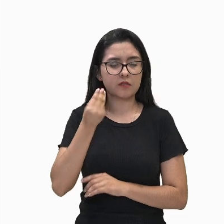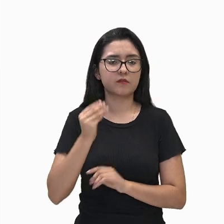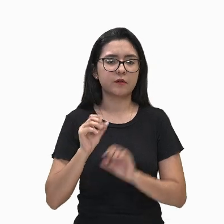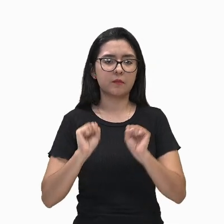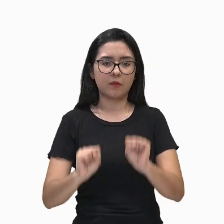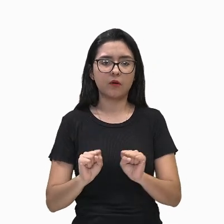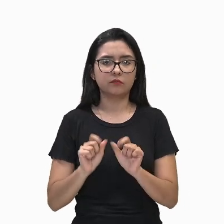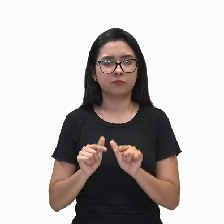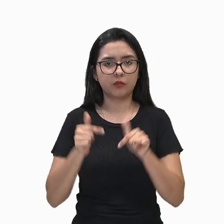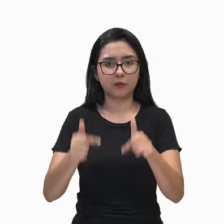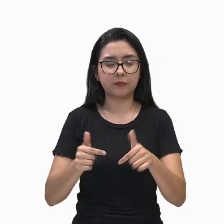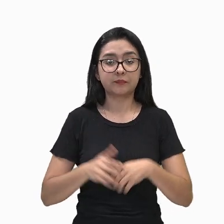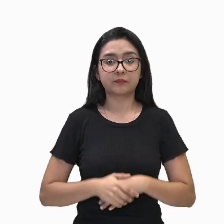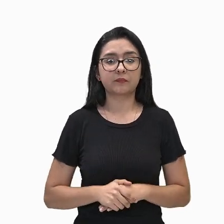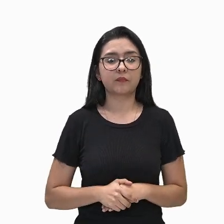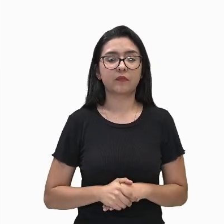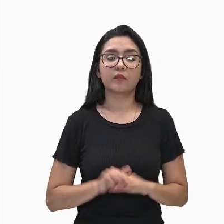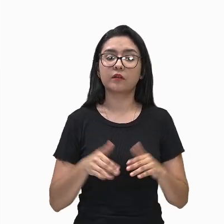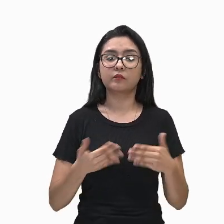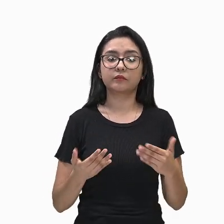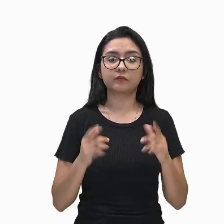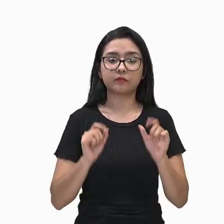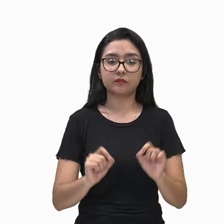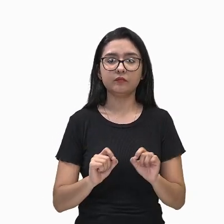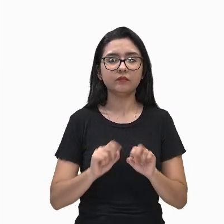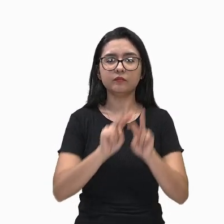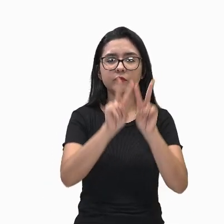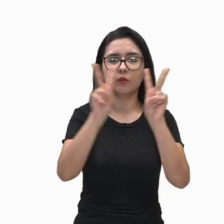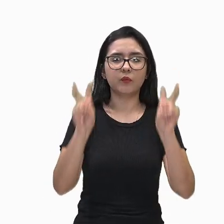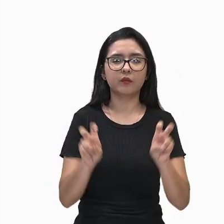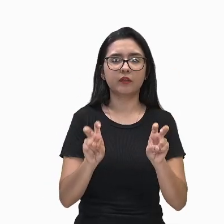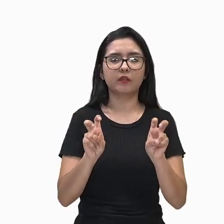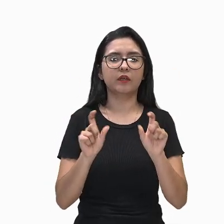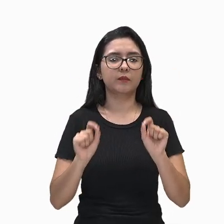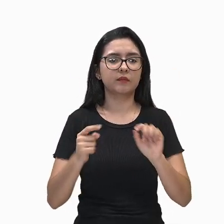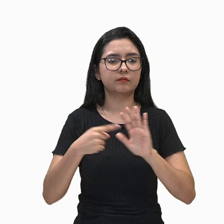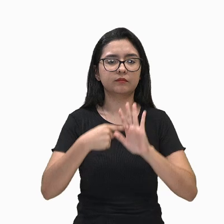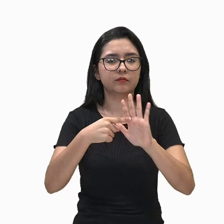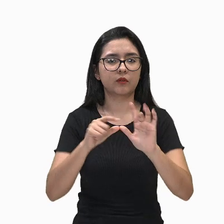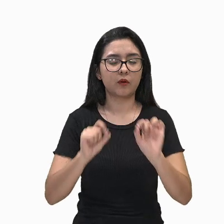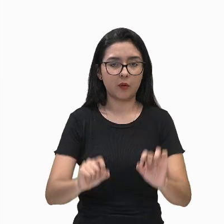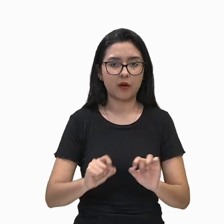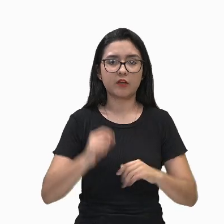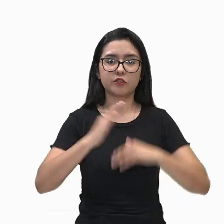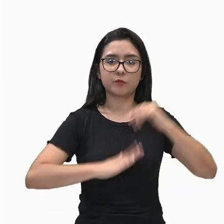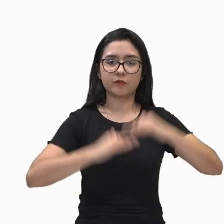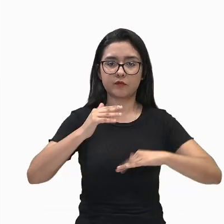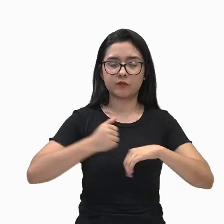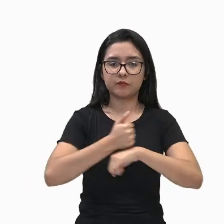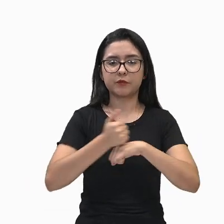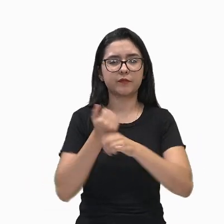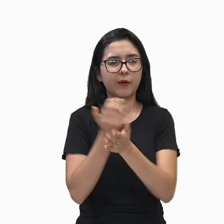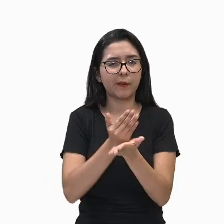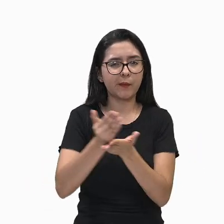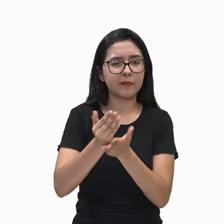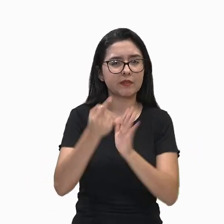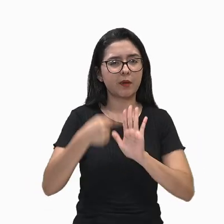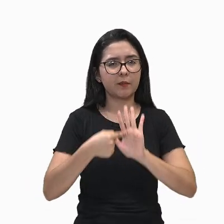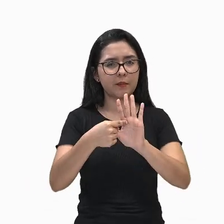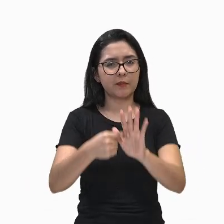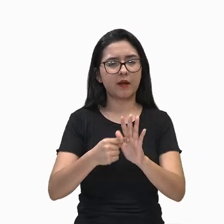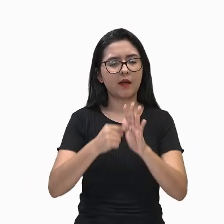ofício. E aí, como a nosso tema indica que são as profissões, a gente vai começar a